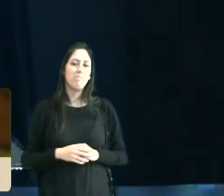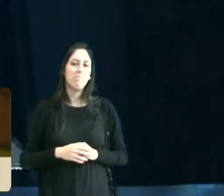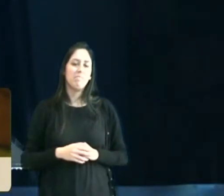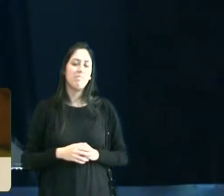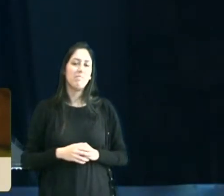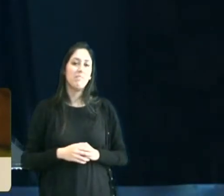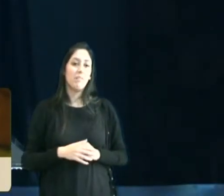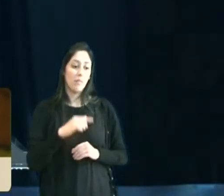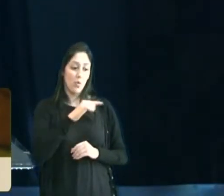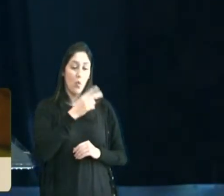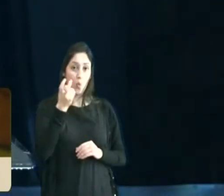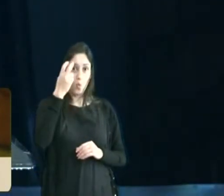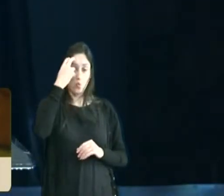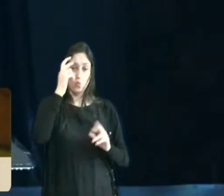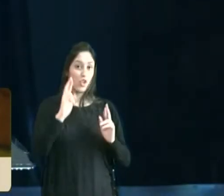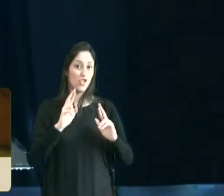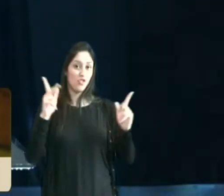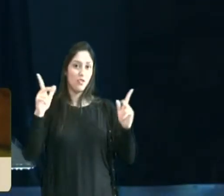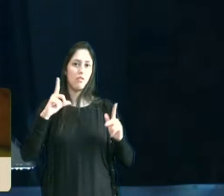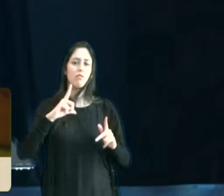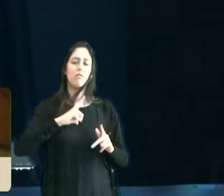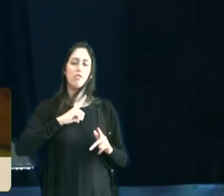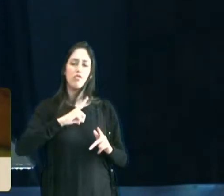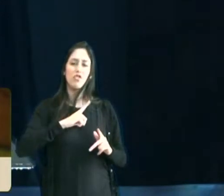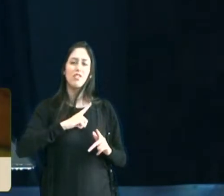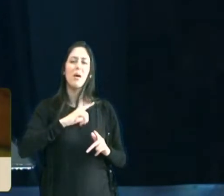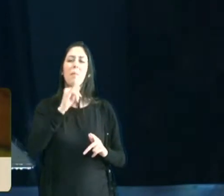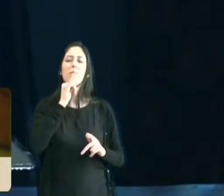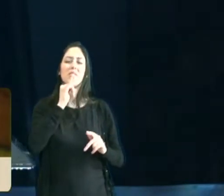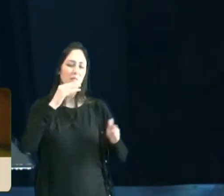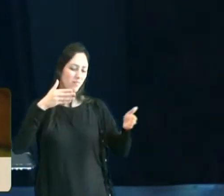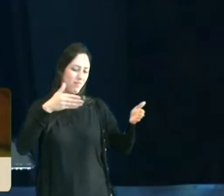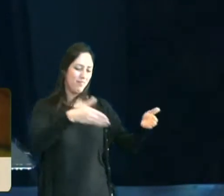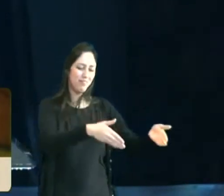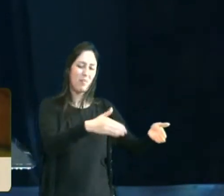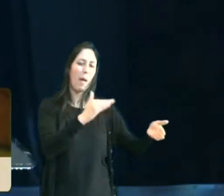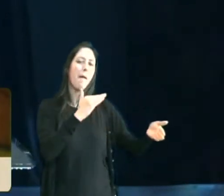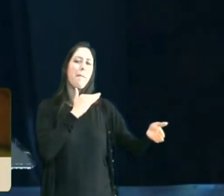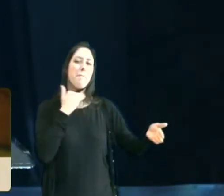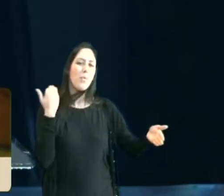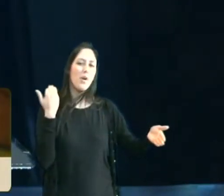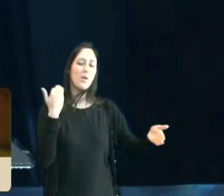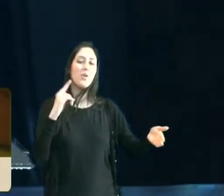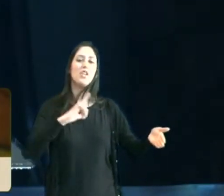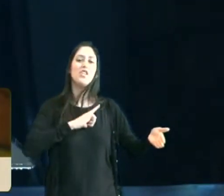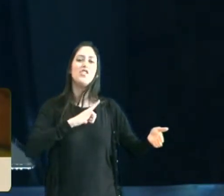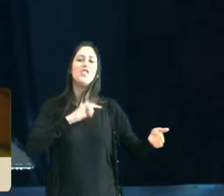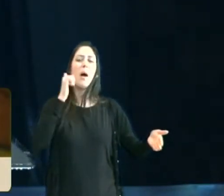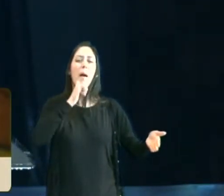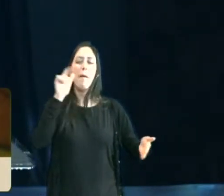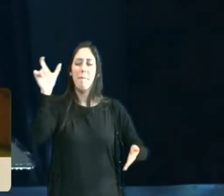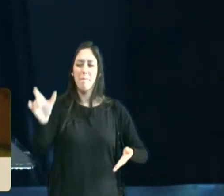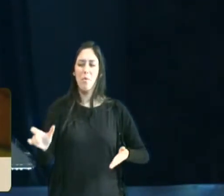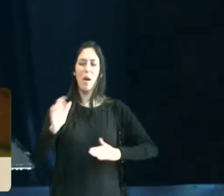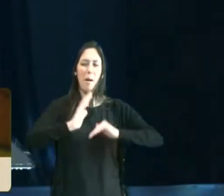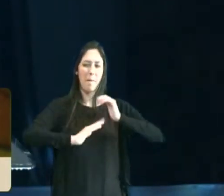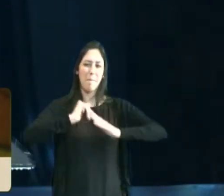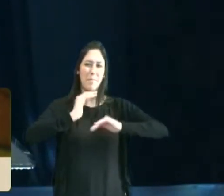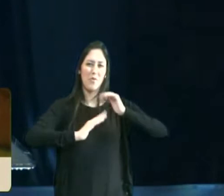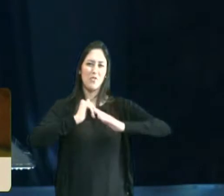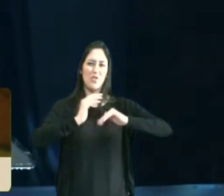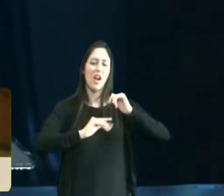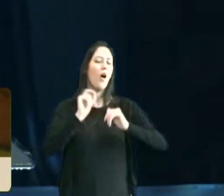Para você ter uma ideia, quando aconteciam os enterros, eles contratavam as chamadas carpideiras, que eram as